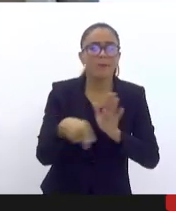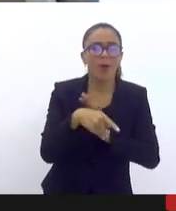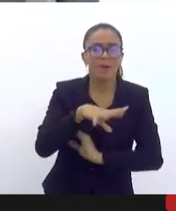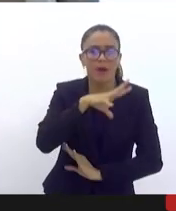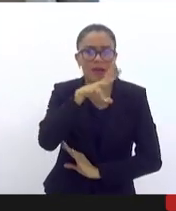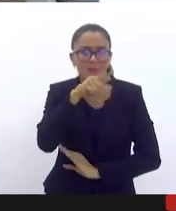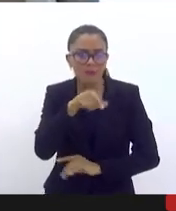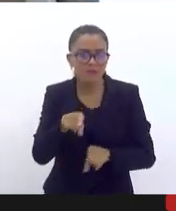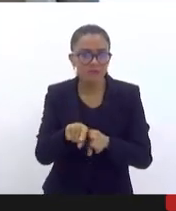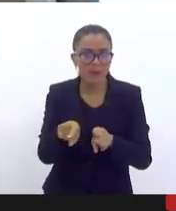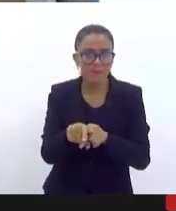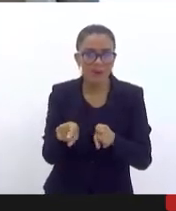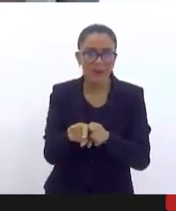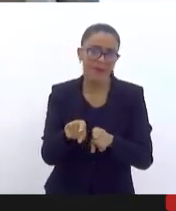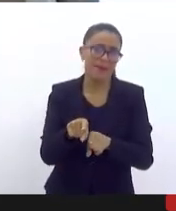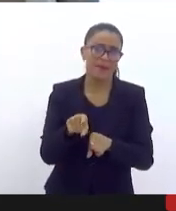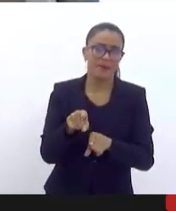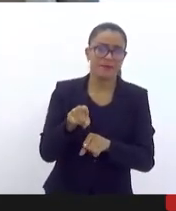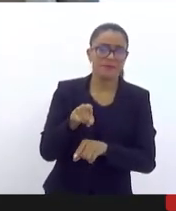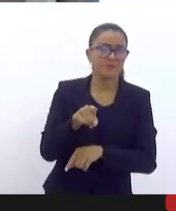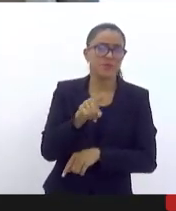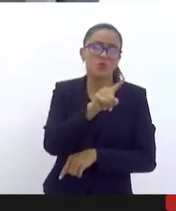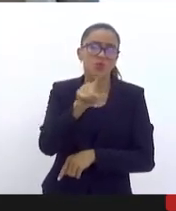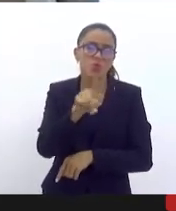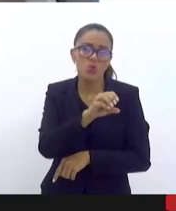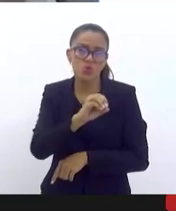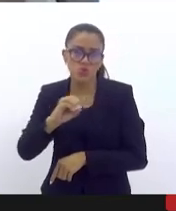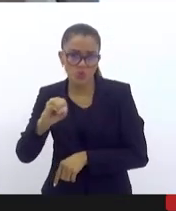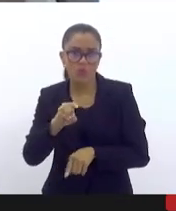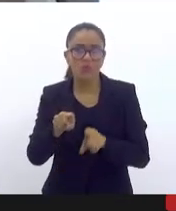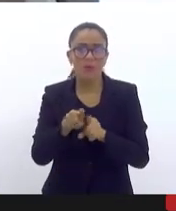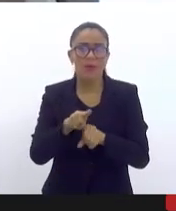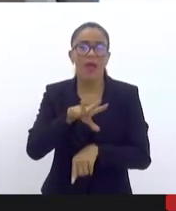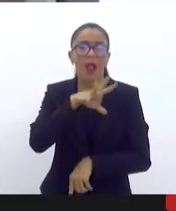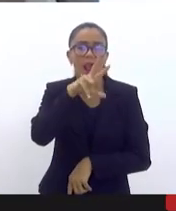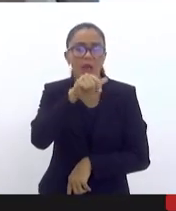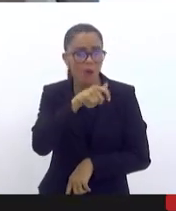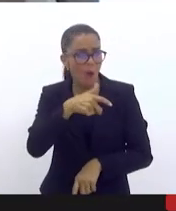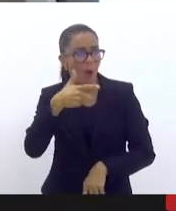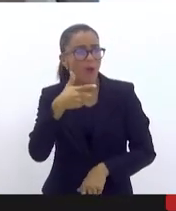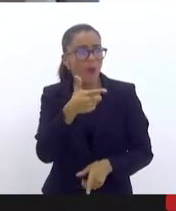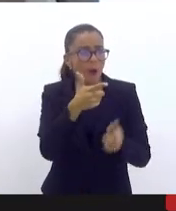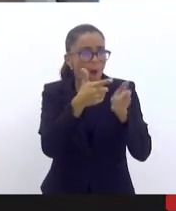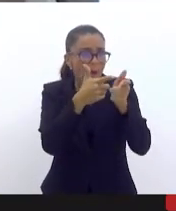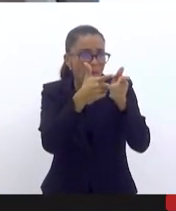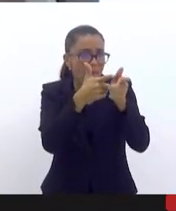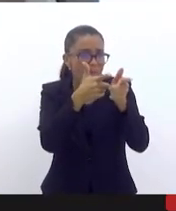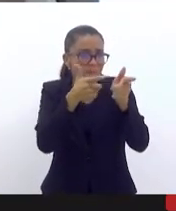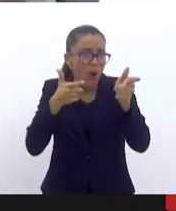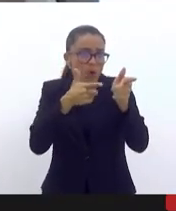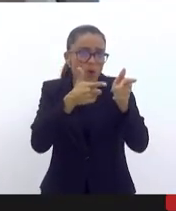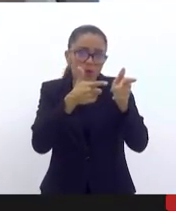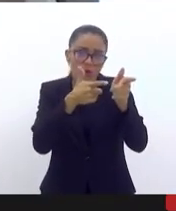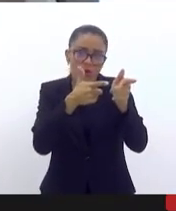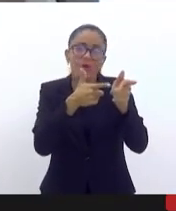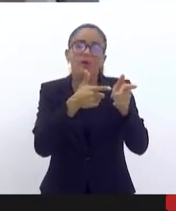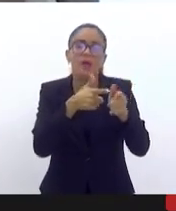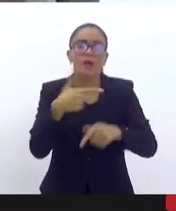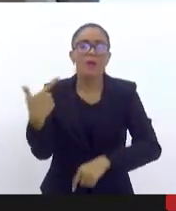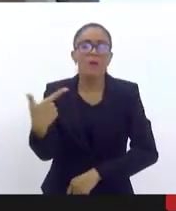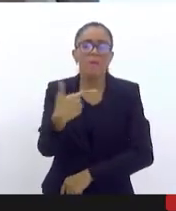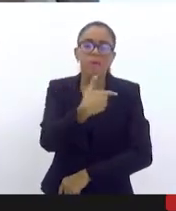você anestesiar no zoológico assim um leão você precisa operar você vai com uma pingadinha de